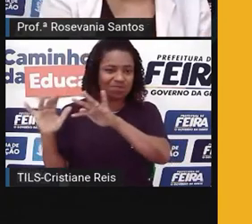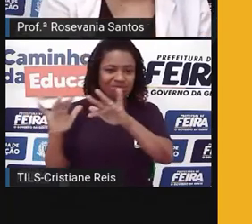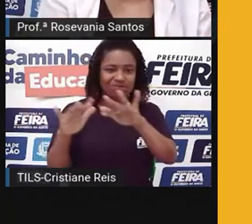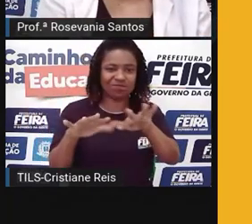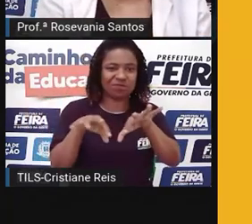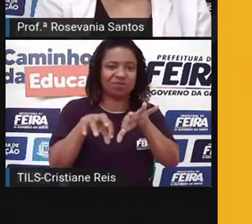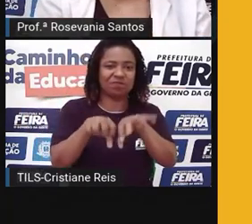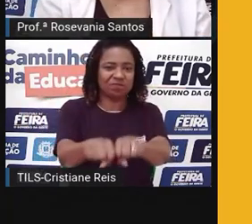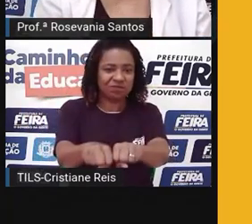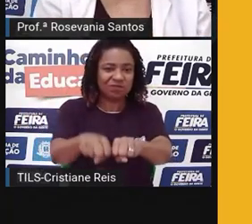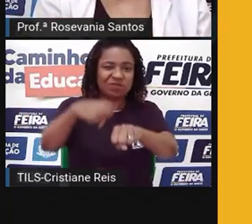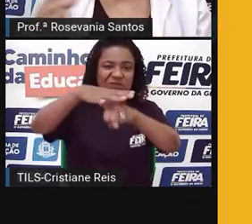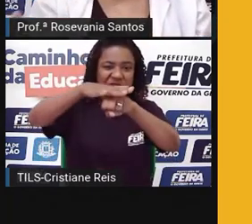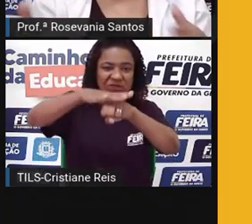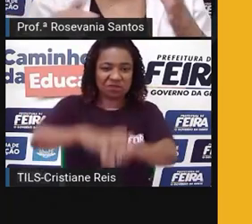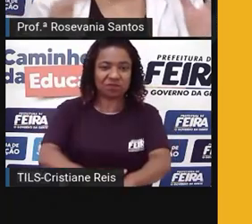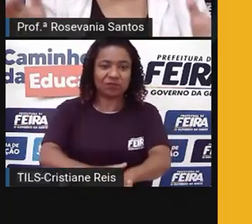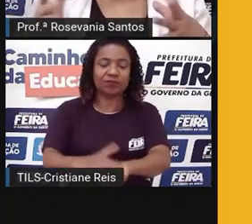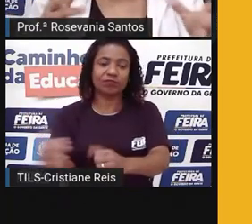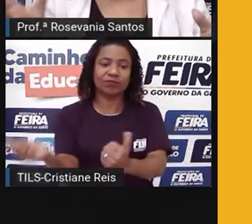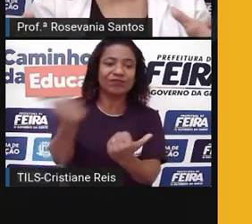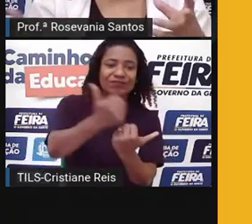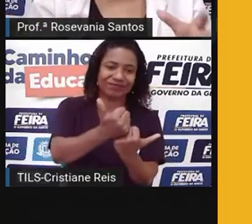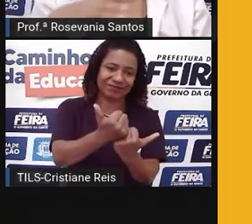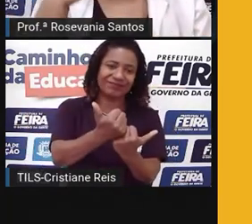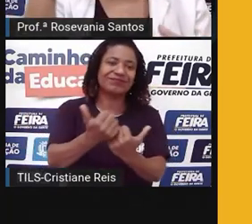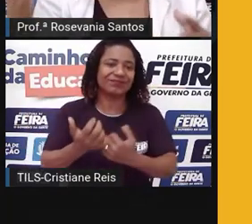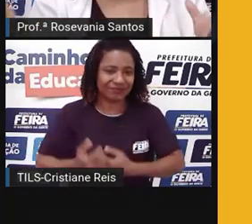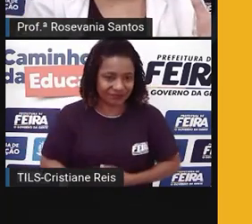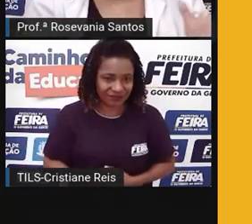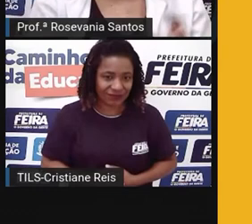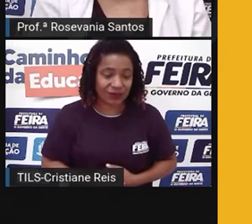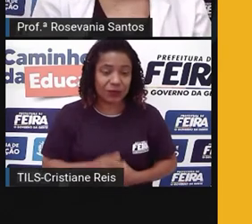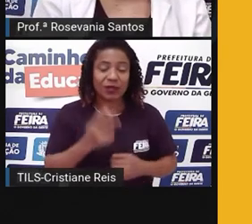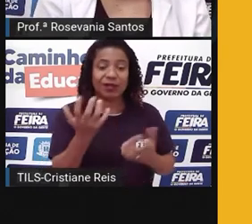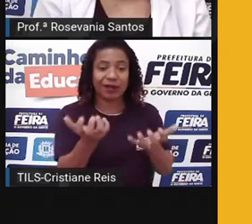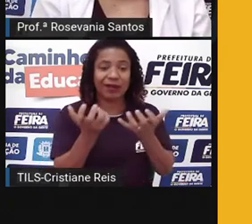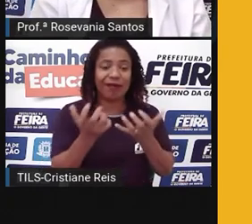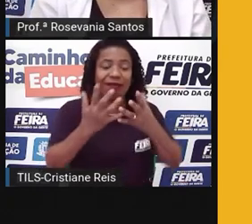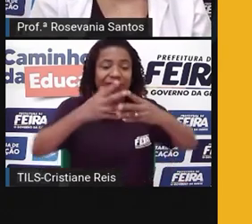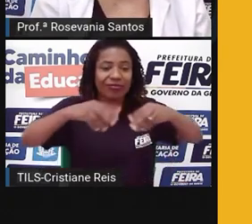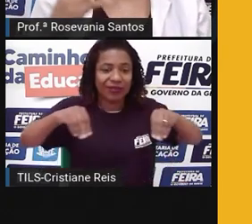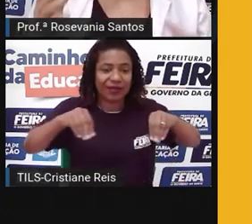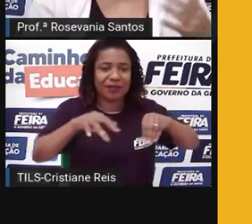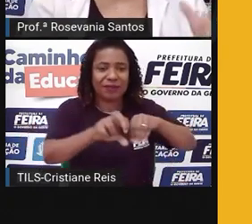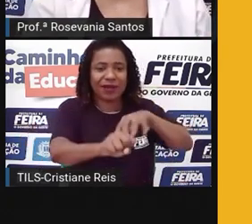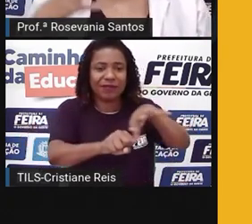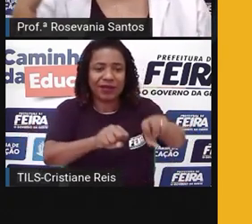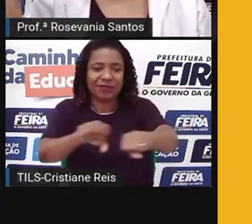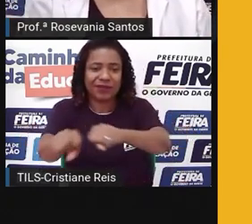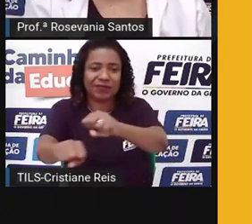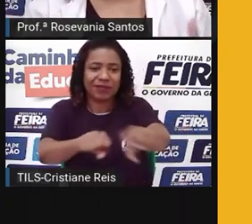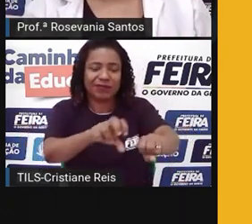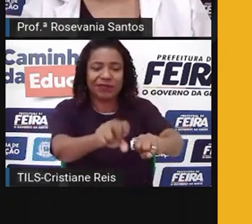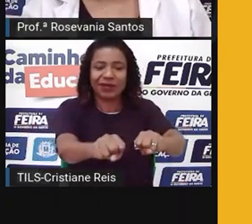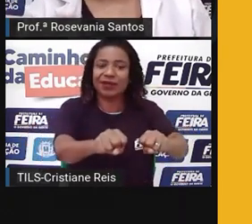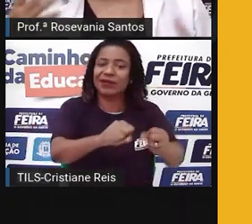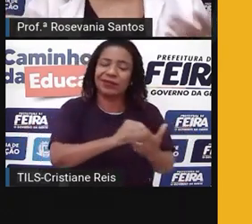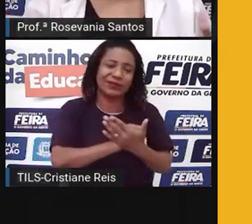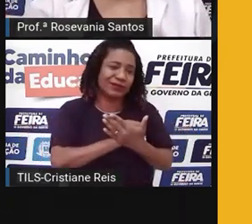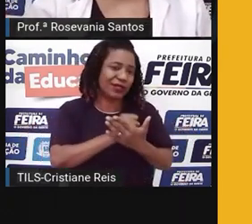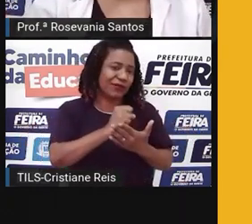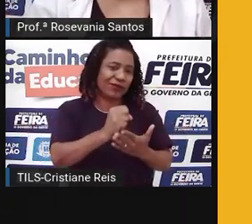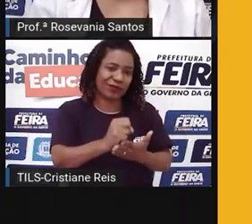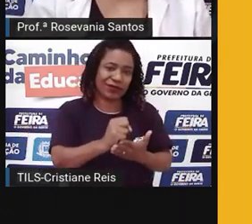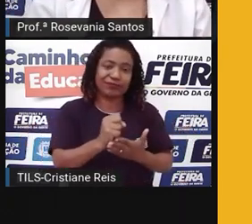entre os povos locais, porque eles, né, ficam querendo conquistar suas terras ali de volta. E agora, né, já foi entregue para